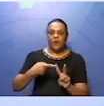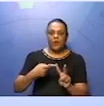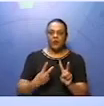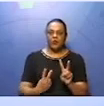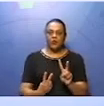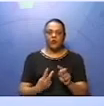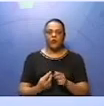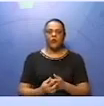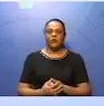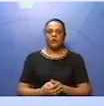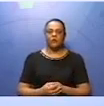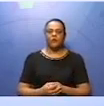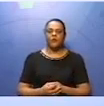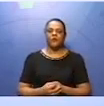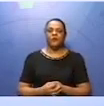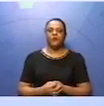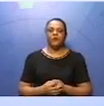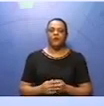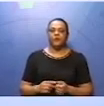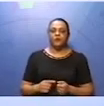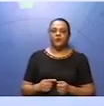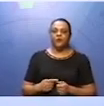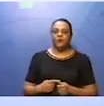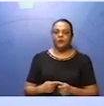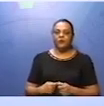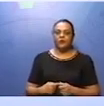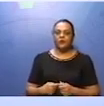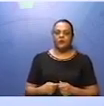cá o raiz de 2.